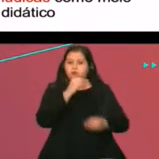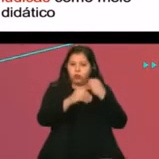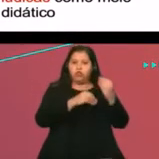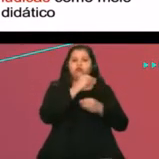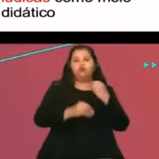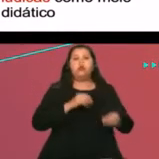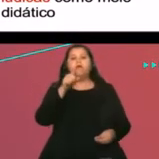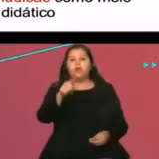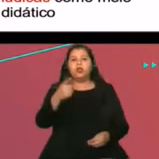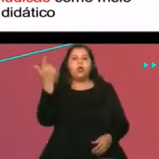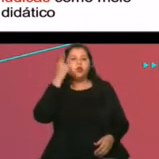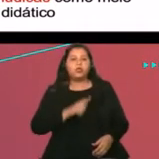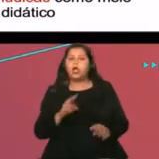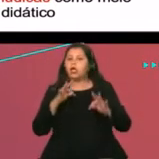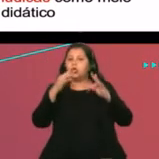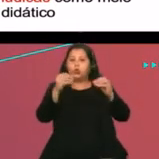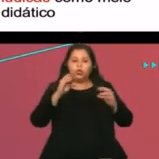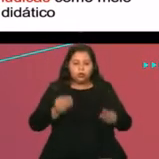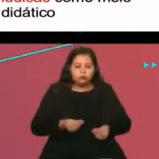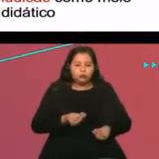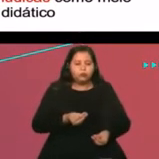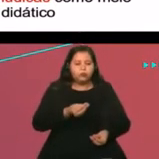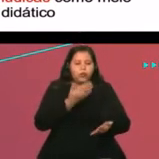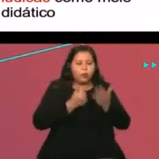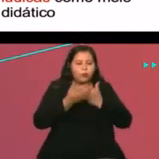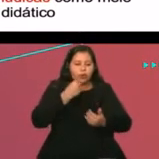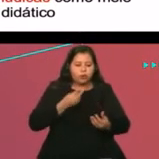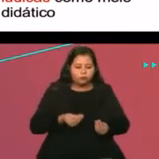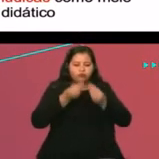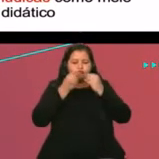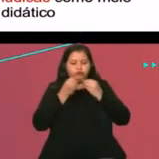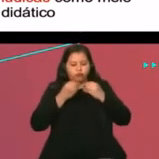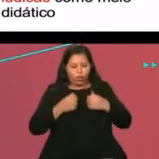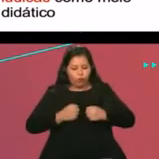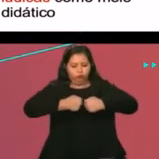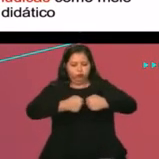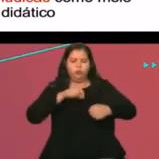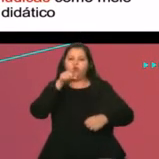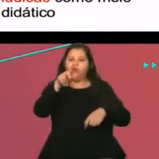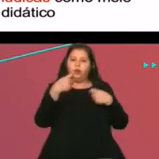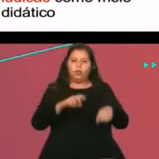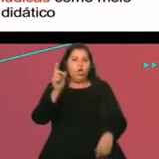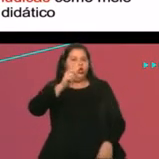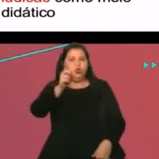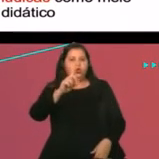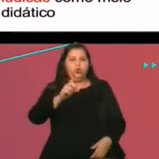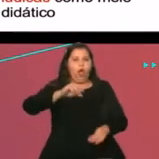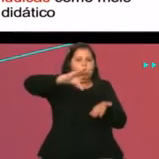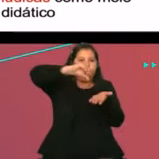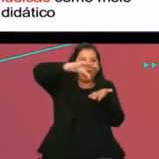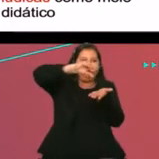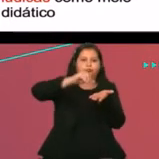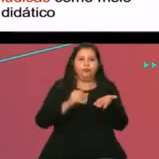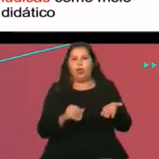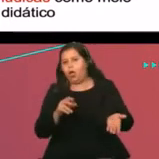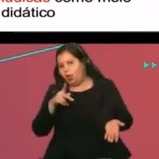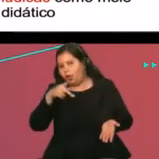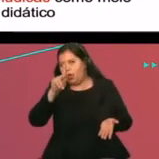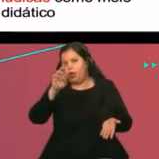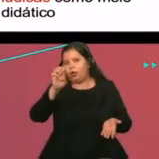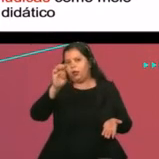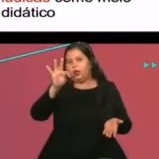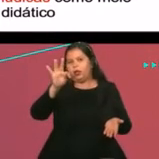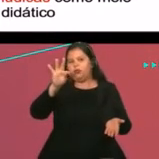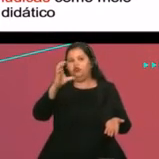que você precisa obviamente não vale contar ketchup mostarda né amor inglês Não realmente é coisas aliança tá